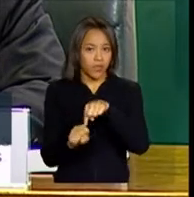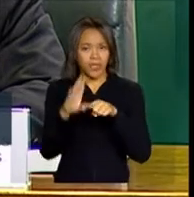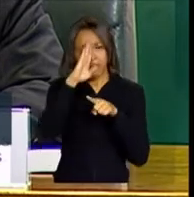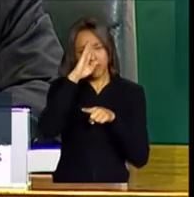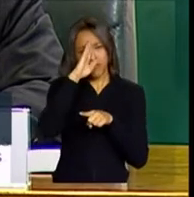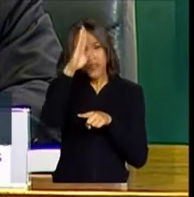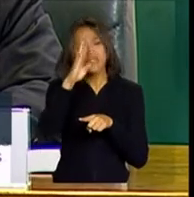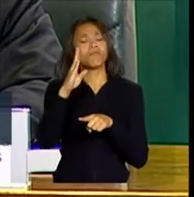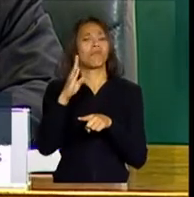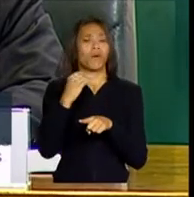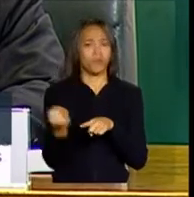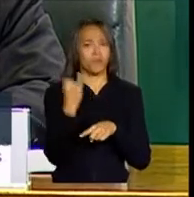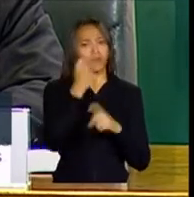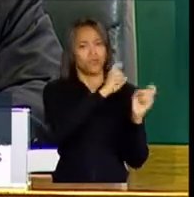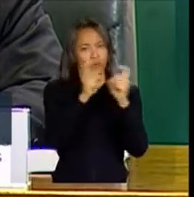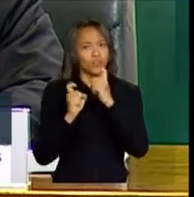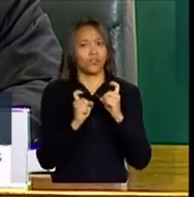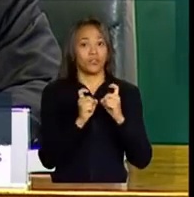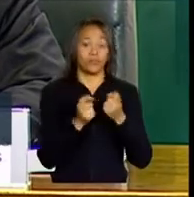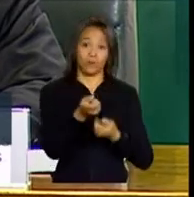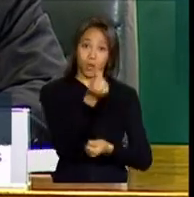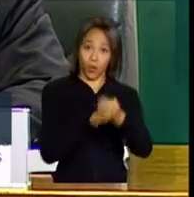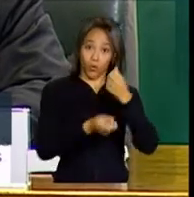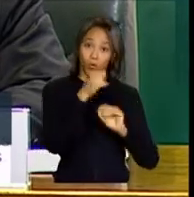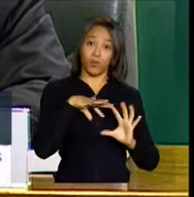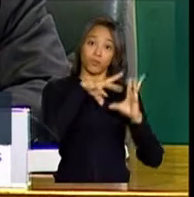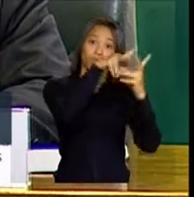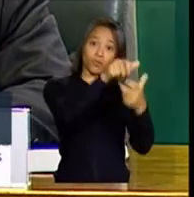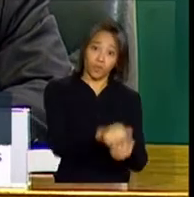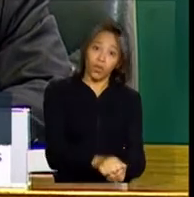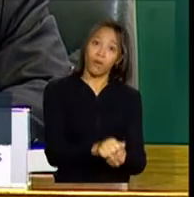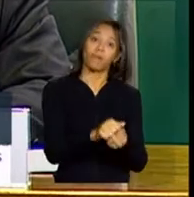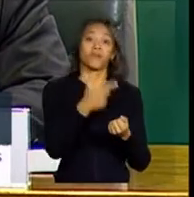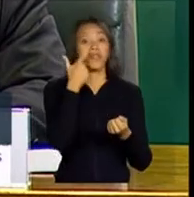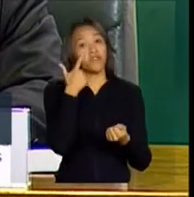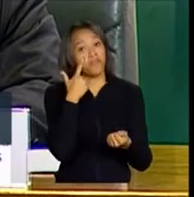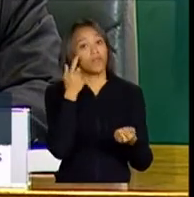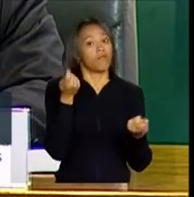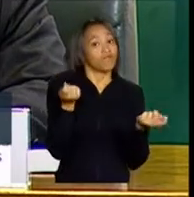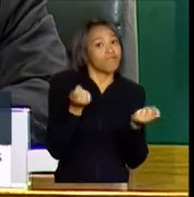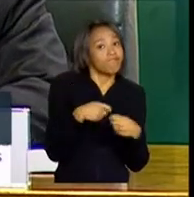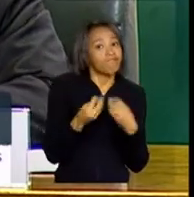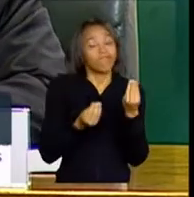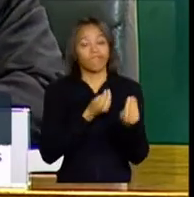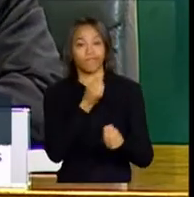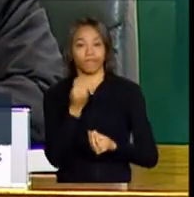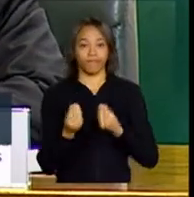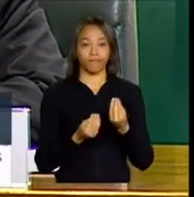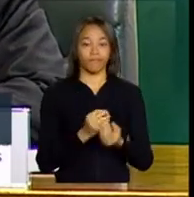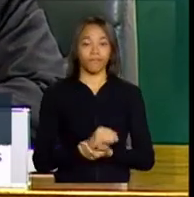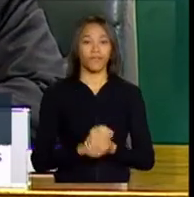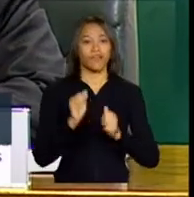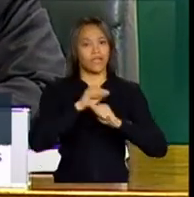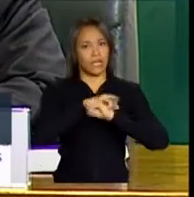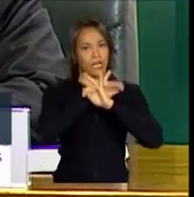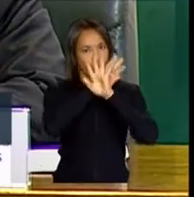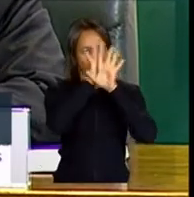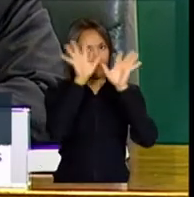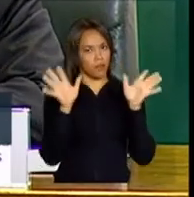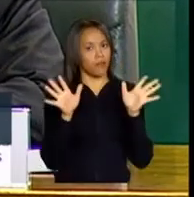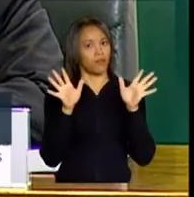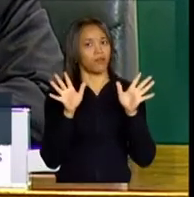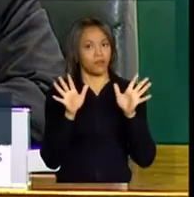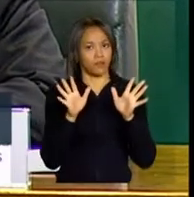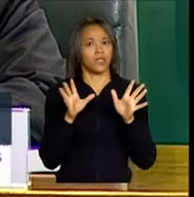no contexto de uma economia mundial sem as paridades fixas do sistema de betambuds Clara evidência